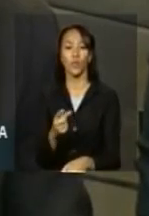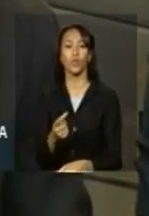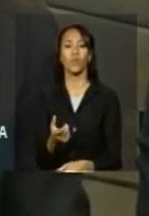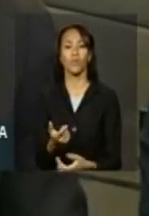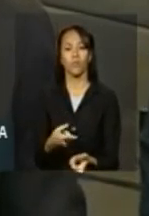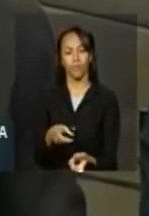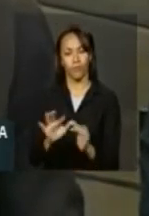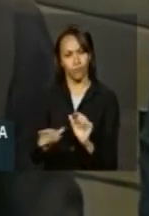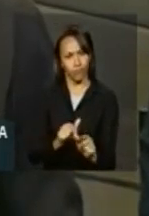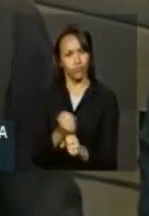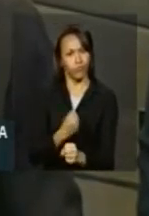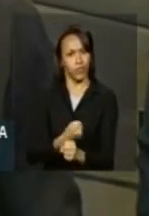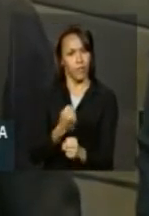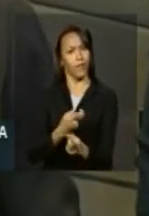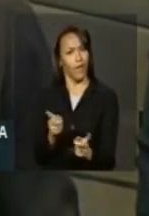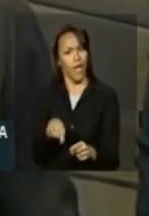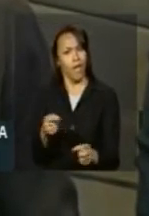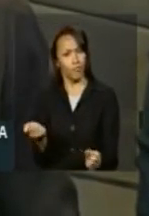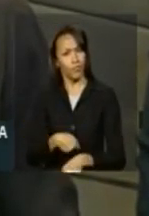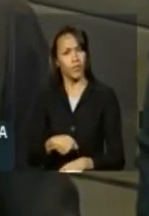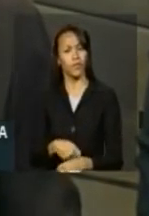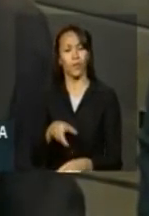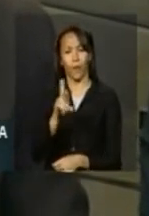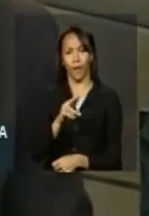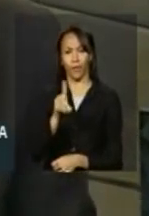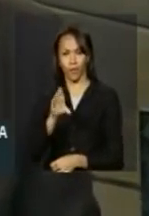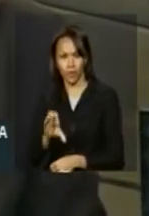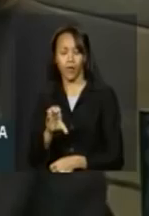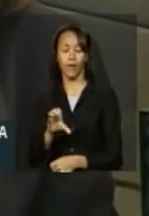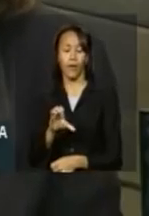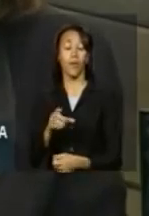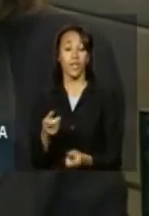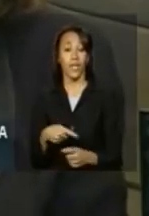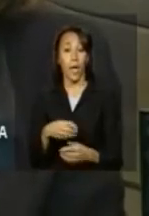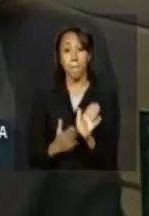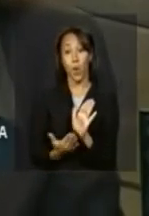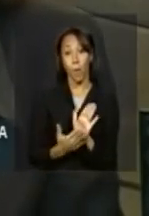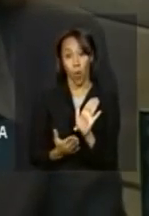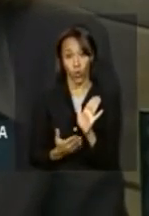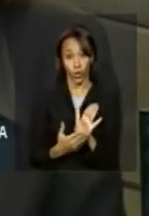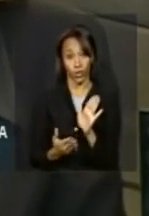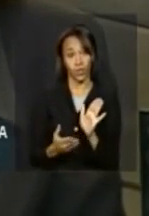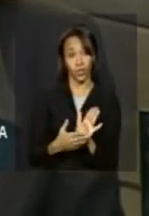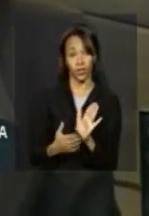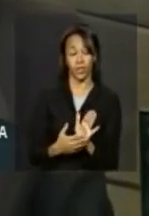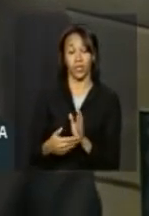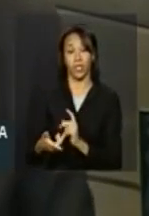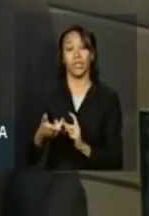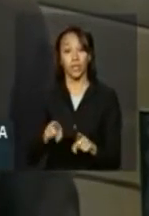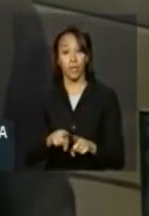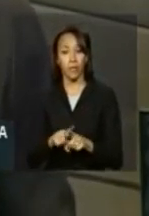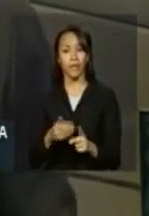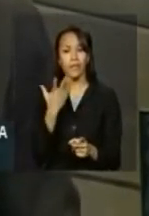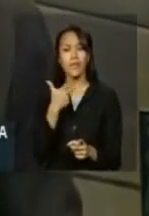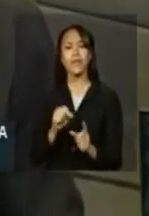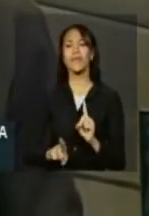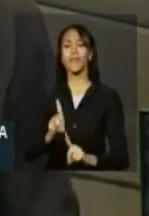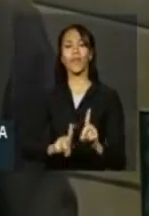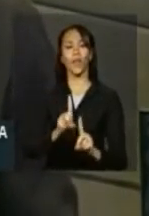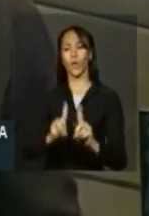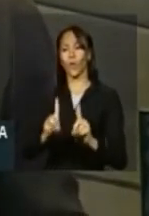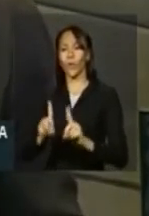das obras, porque é possível com o RDC, além de apresentação de proposta comercial, fazer o lance entre os participantes que leva a